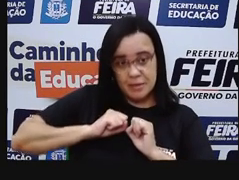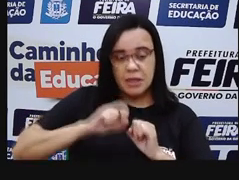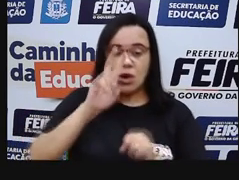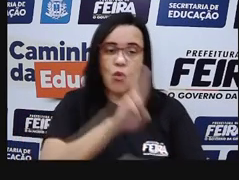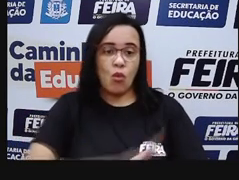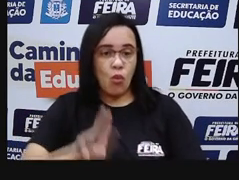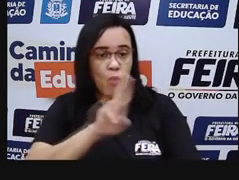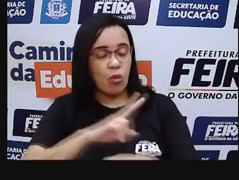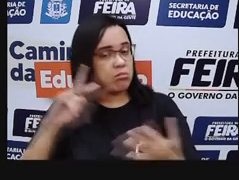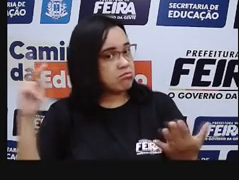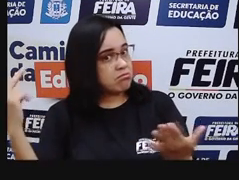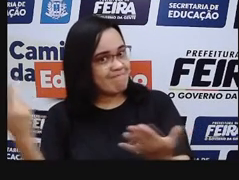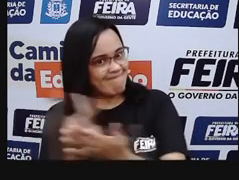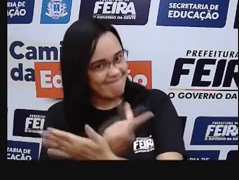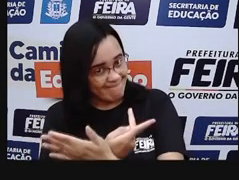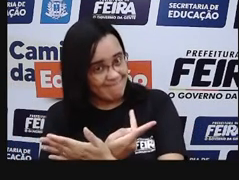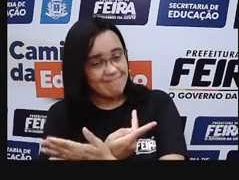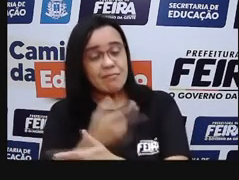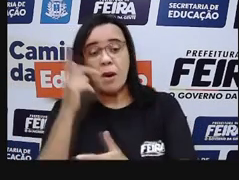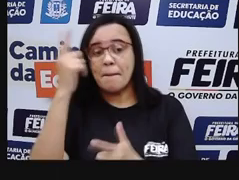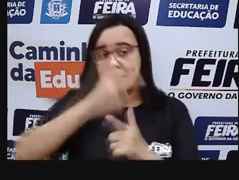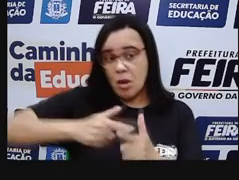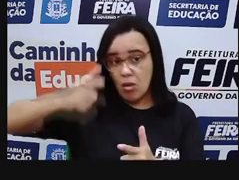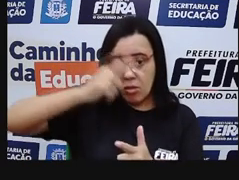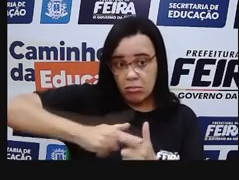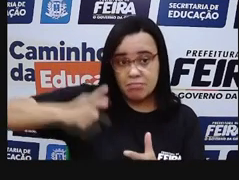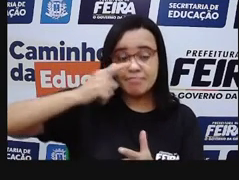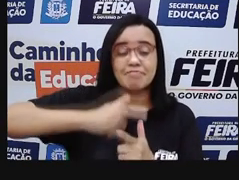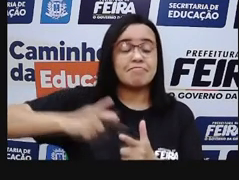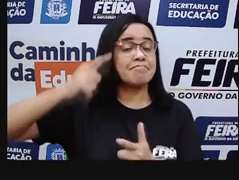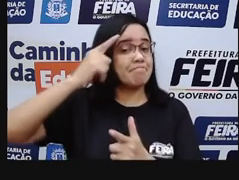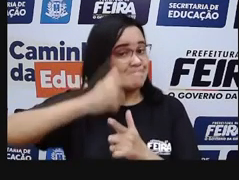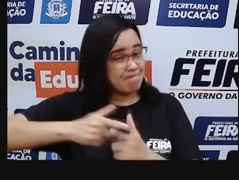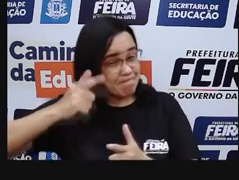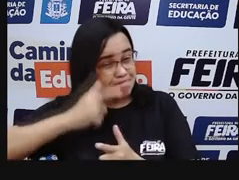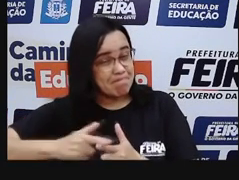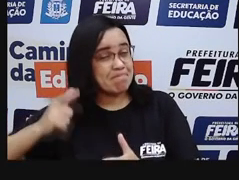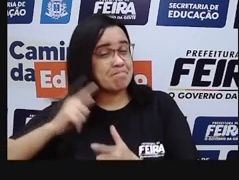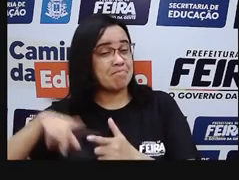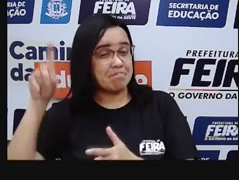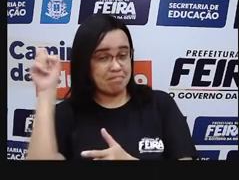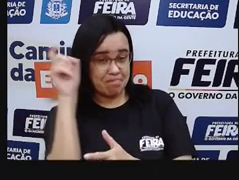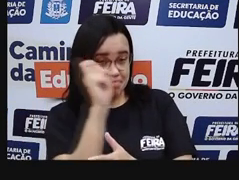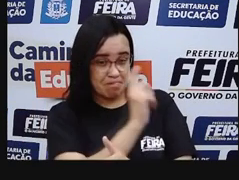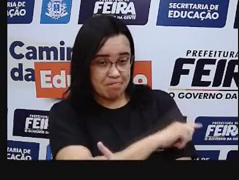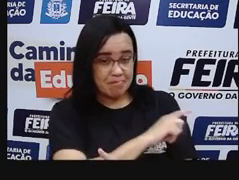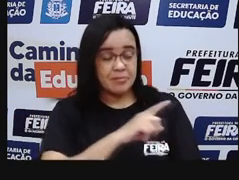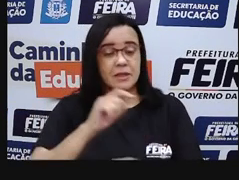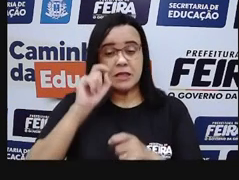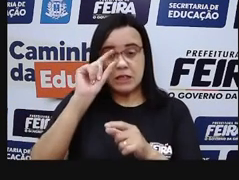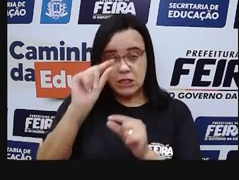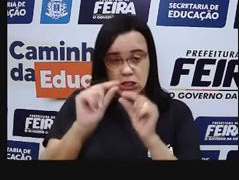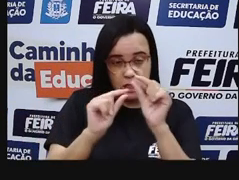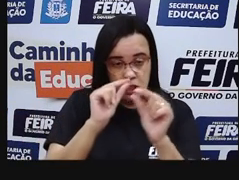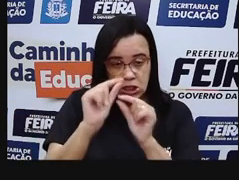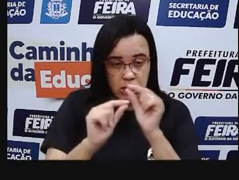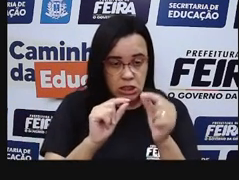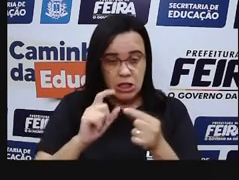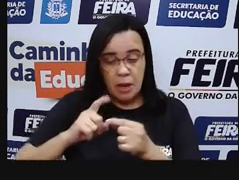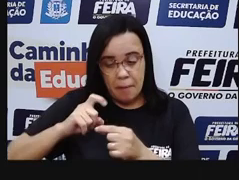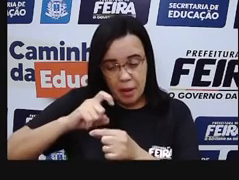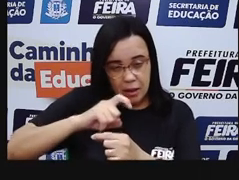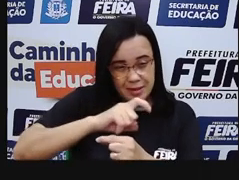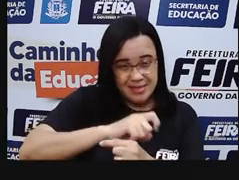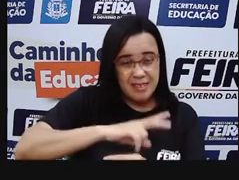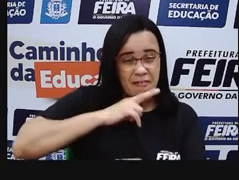uso inadequado desses antibióticos tem causado né o problema de microrganismos resistentes por exemplo bactérias